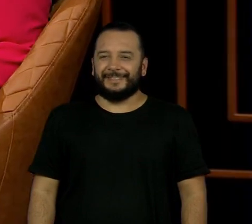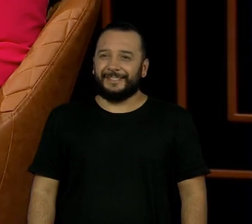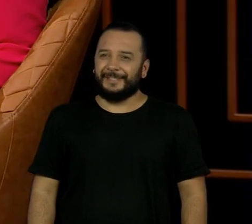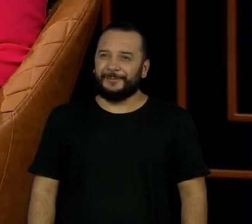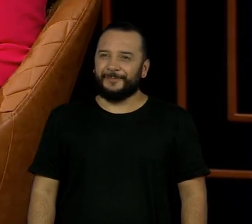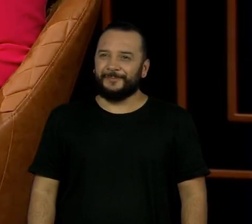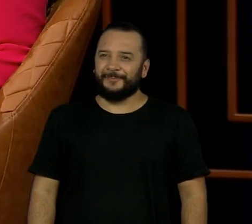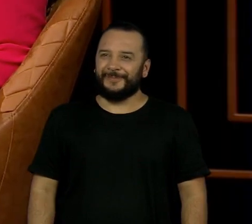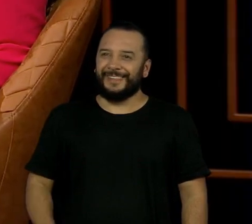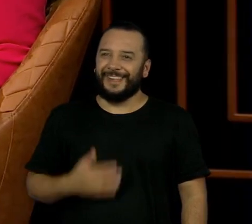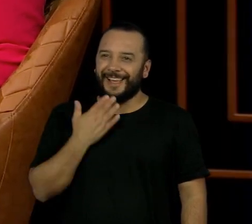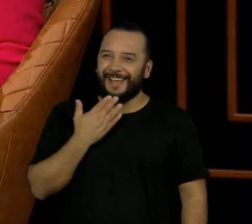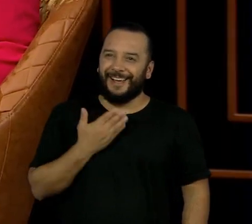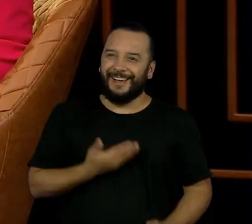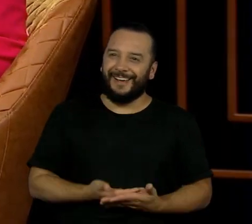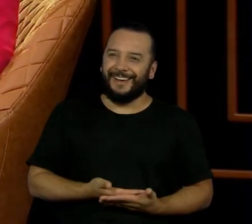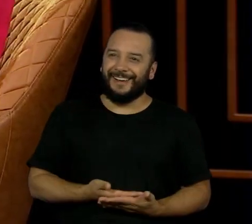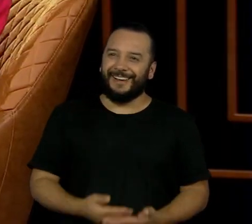boca aberta, assim.